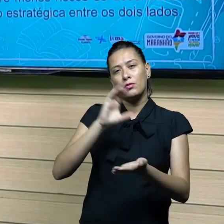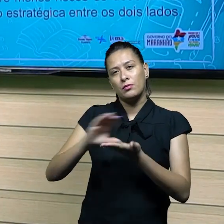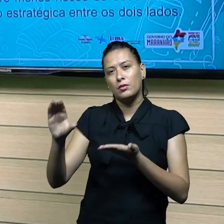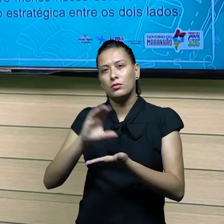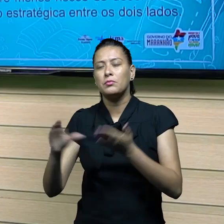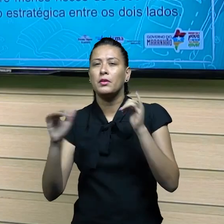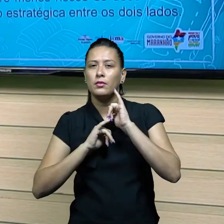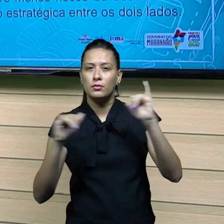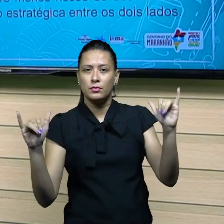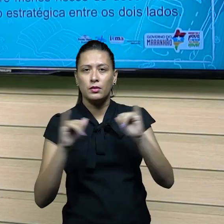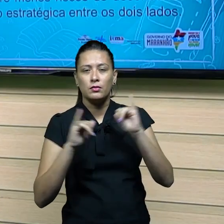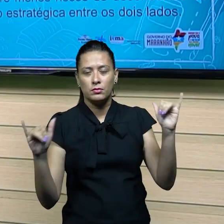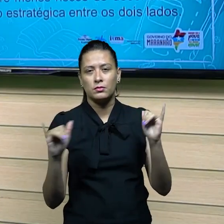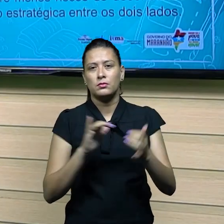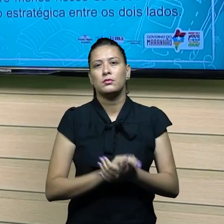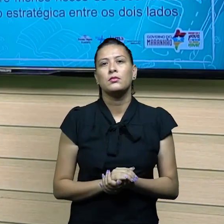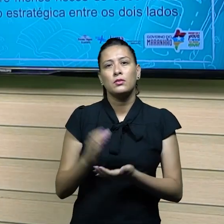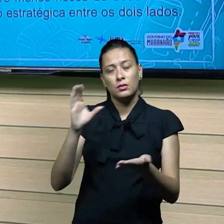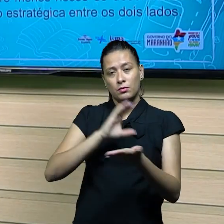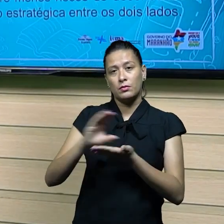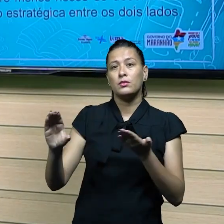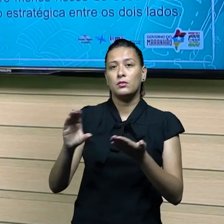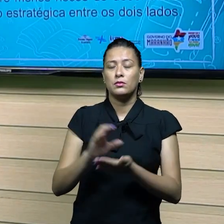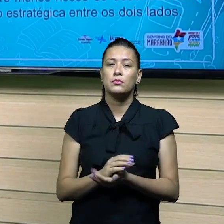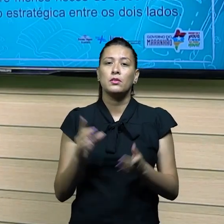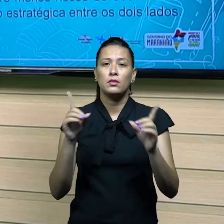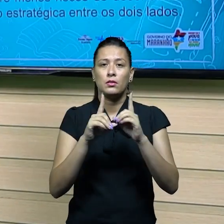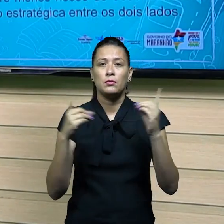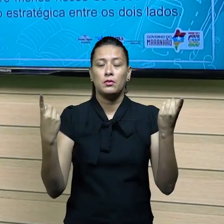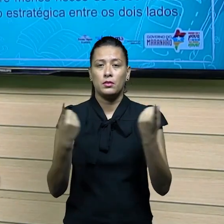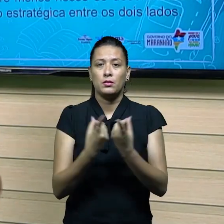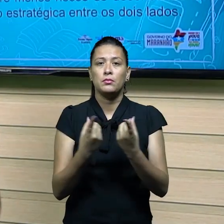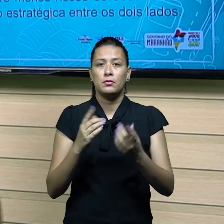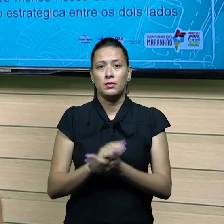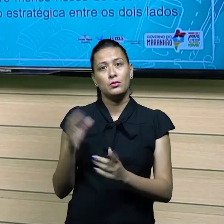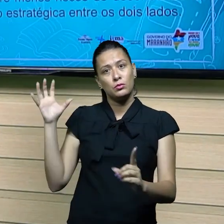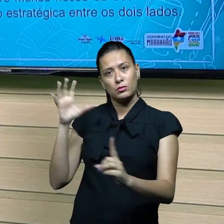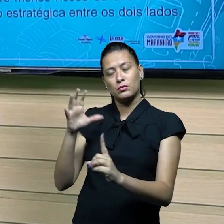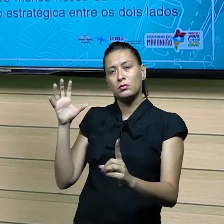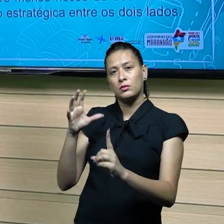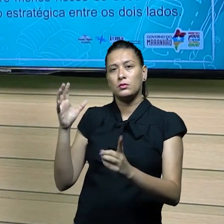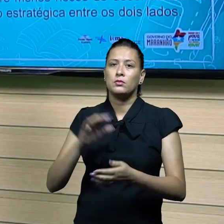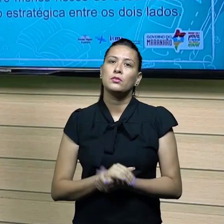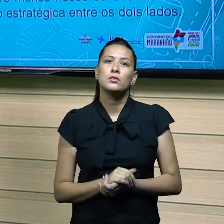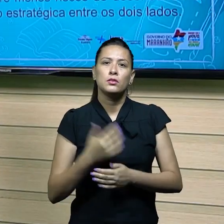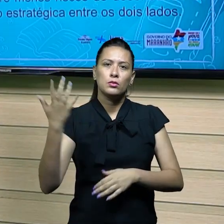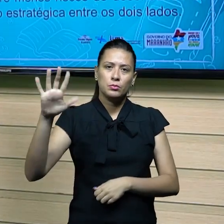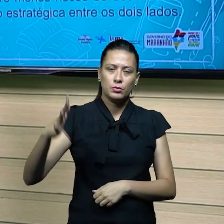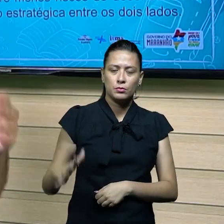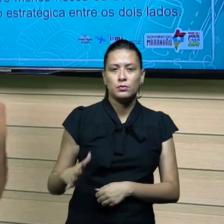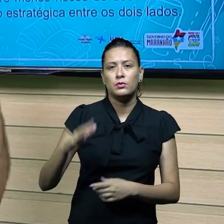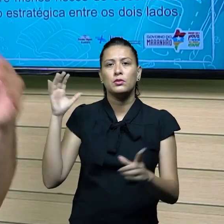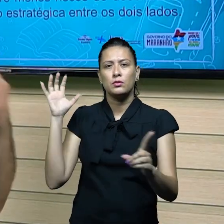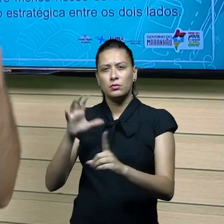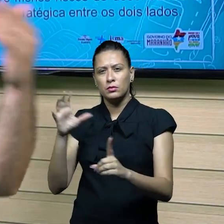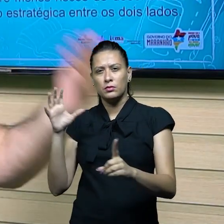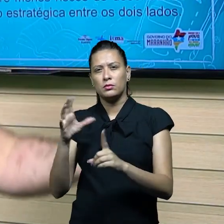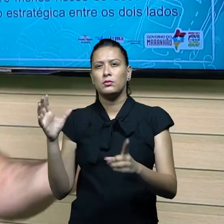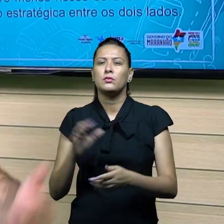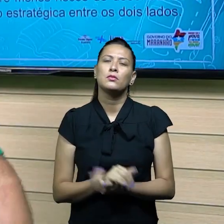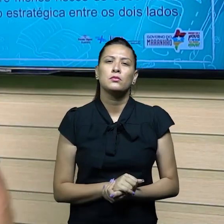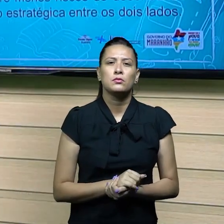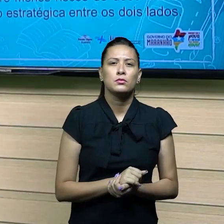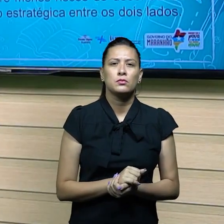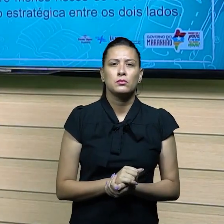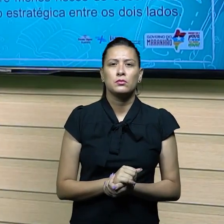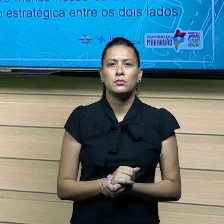fazer investimentos em setores que influenciem promoções, que influenciem qualquer coisa que vai